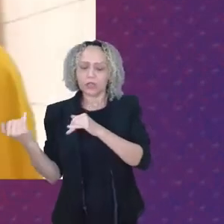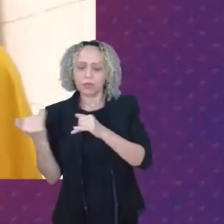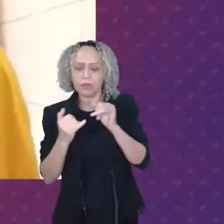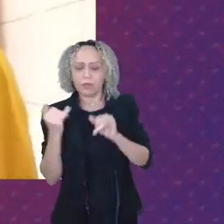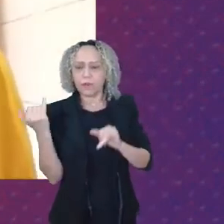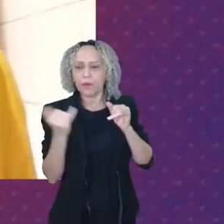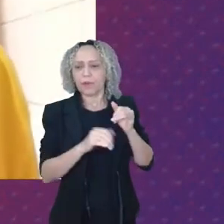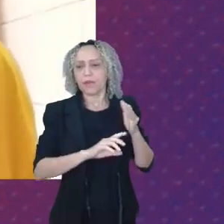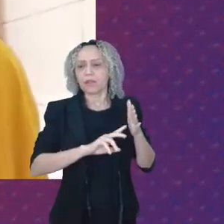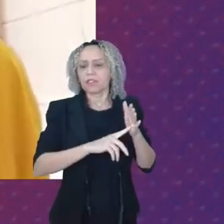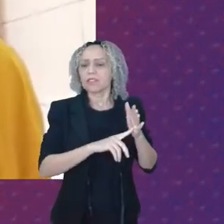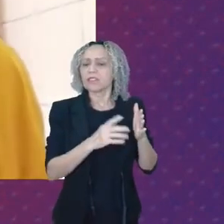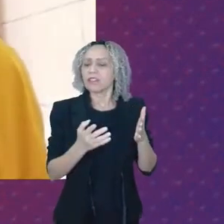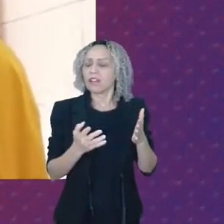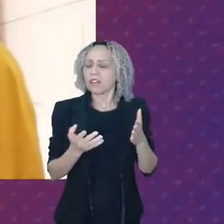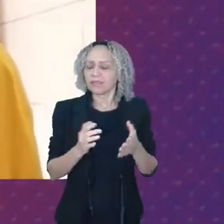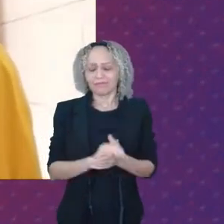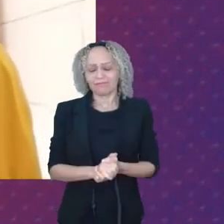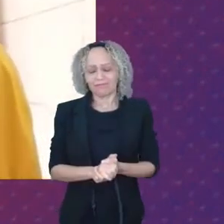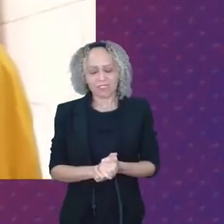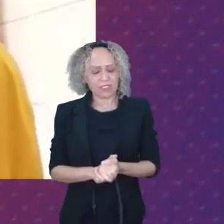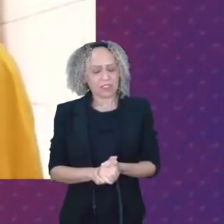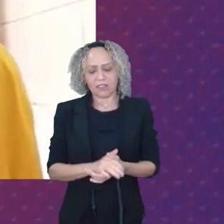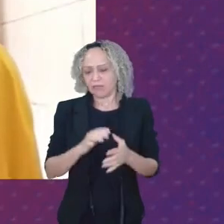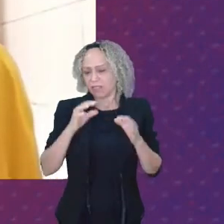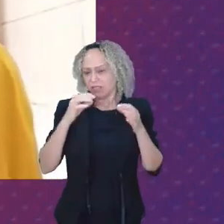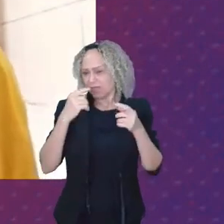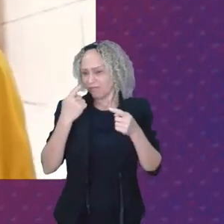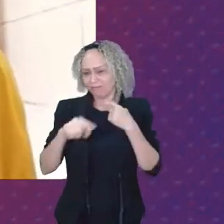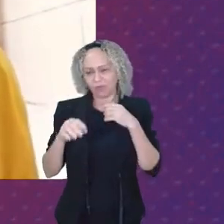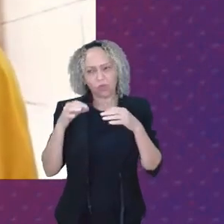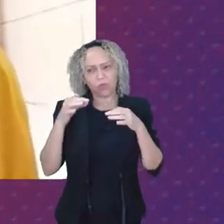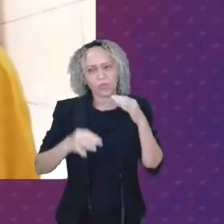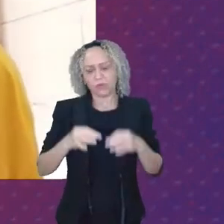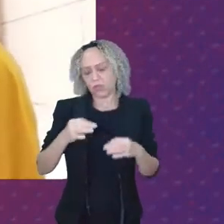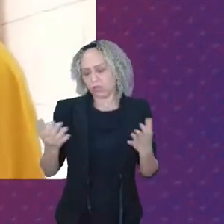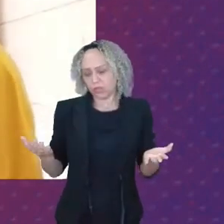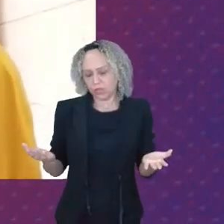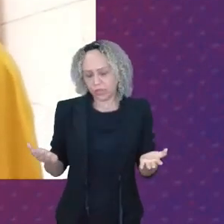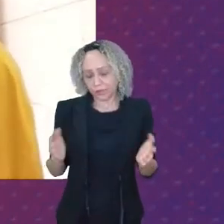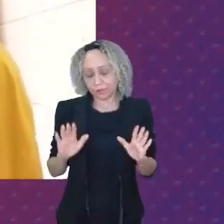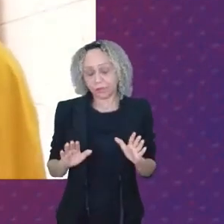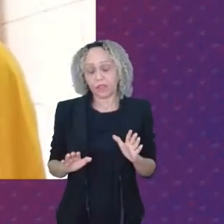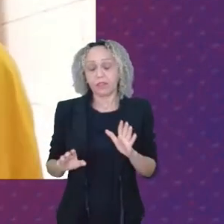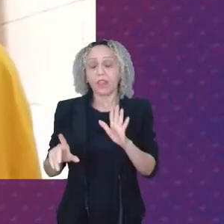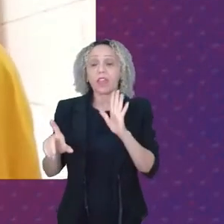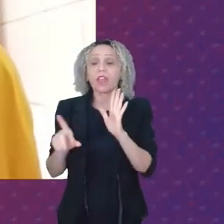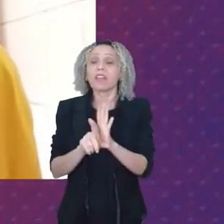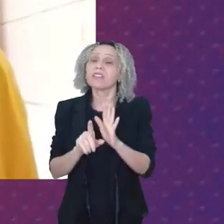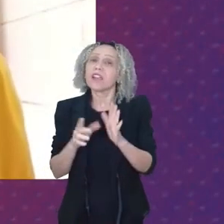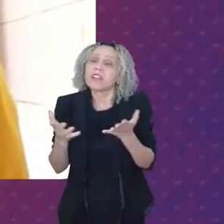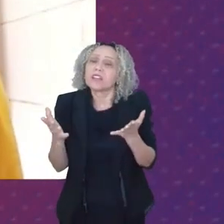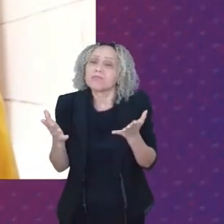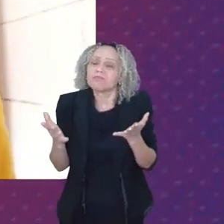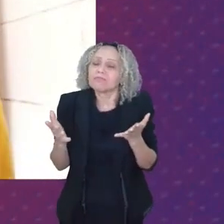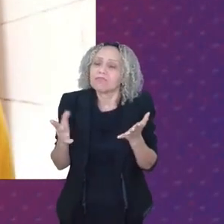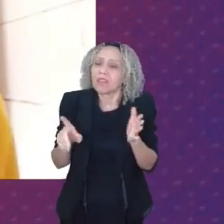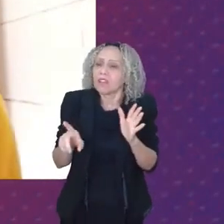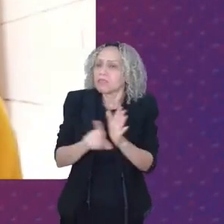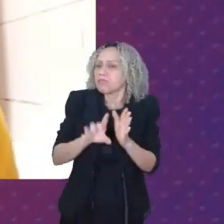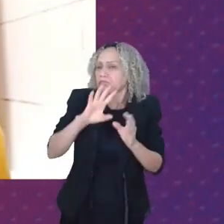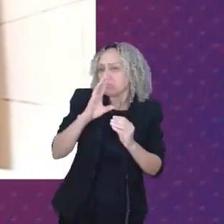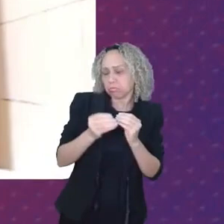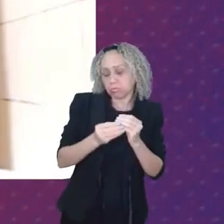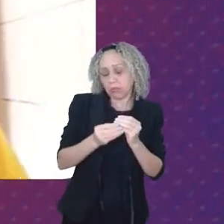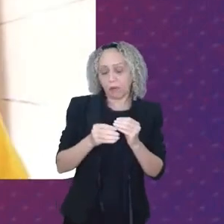demais categorias. Aí o que aconteceu foi que essa lei se tornou opcional, explicitamente opcional, ou seja,